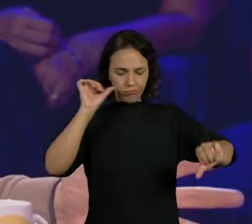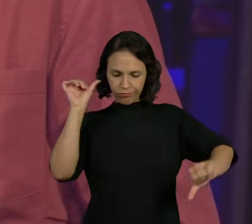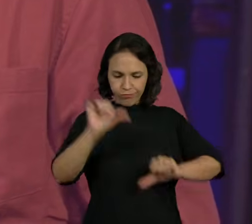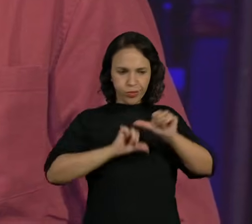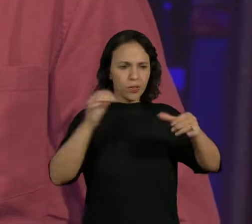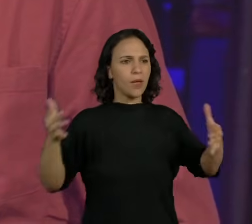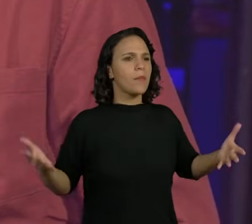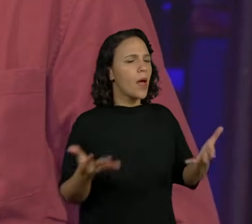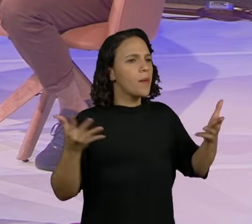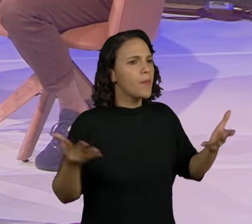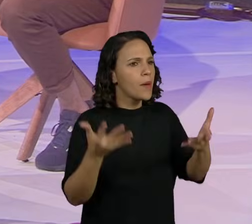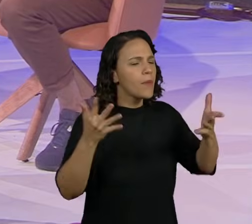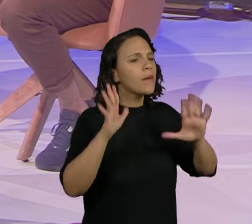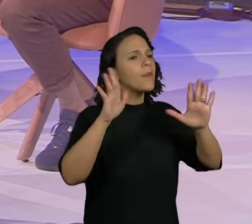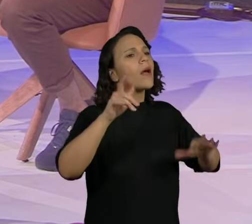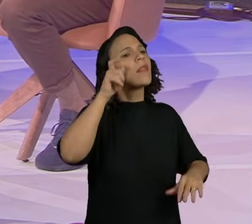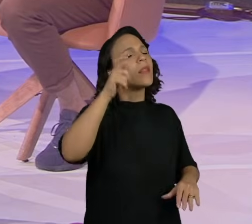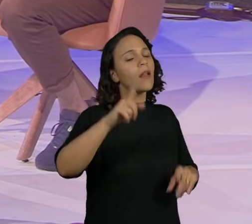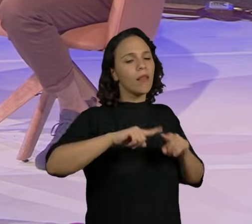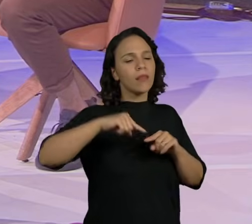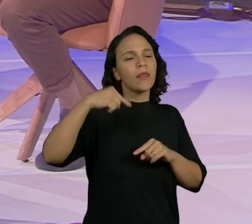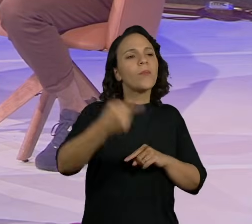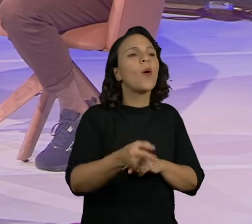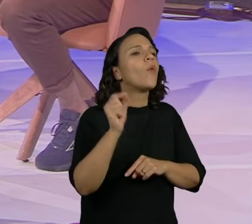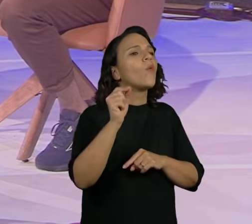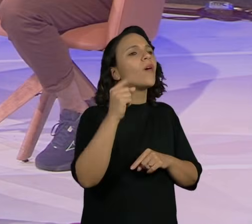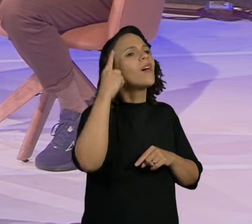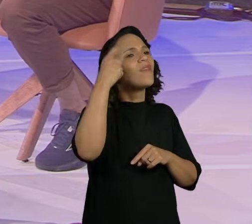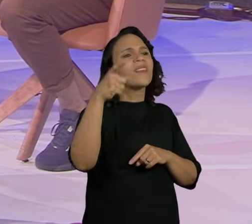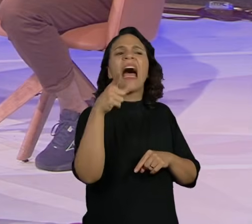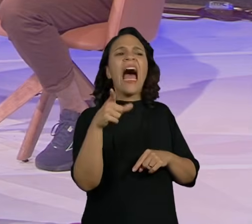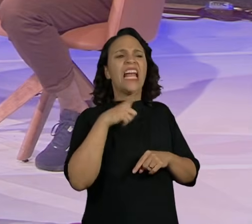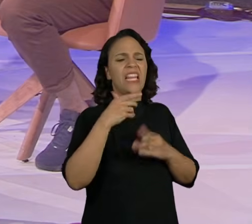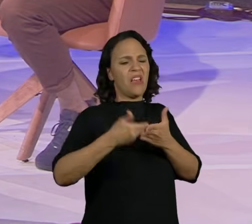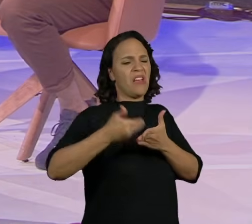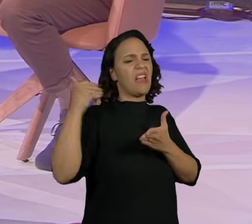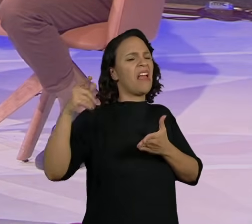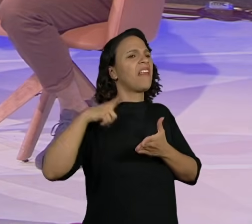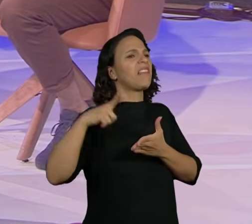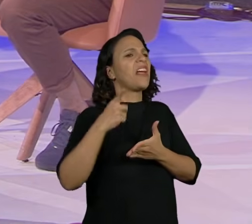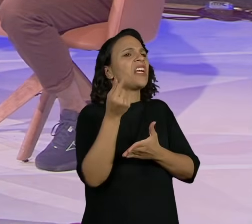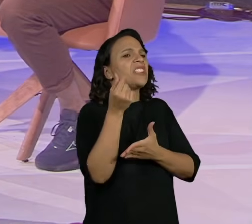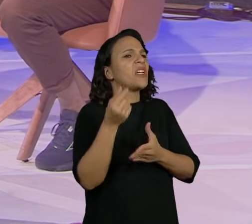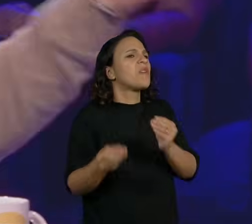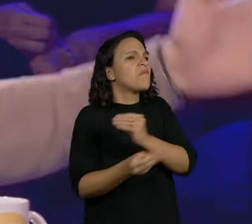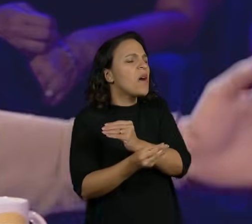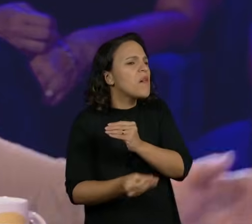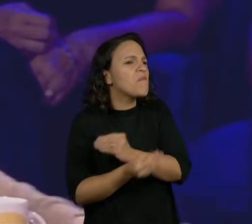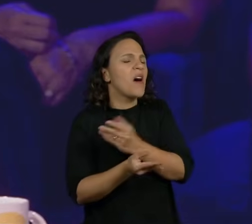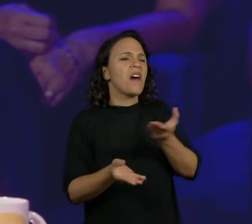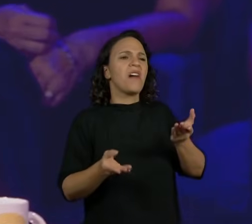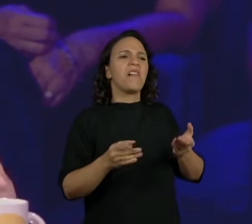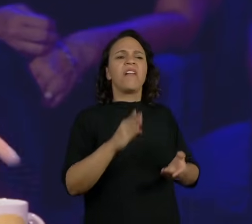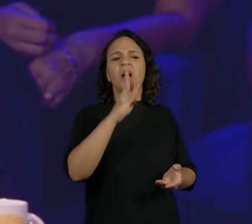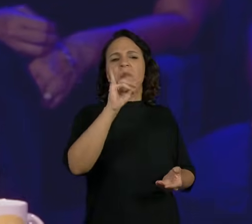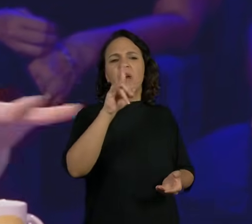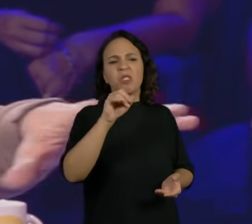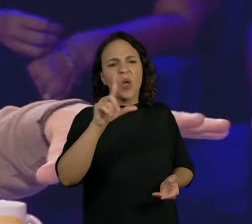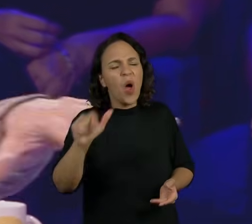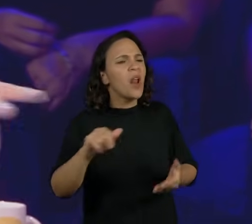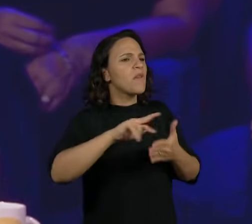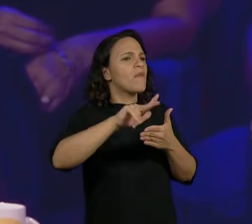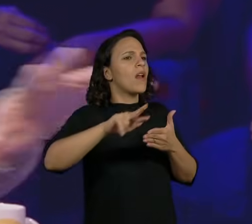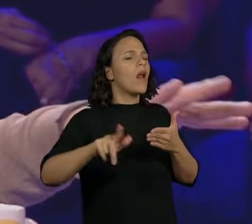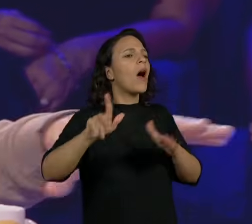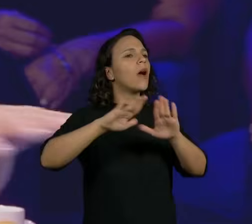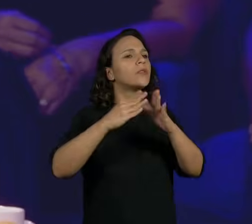E é interessante que sempre quem vinha depois criava uma história de corrupção do Anísio Teixeira, ou do Darcy, ou do Brizola, ou do não sei o quê, para as